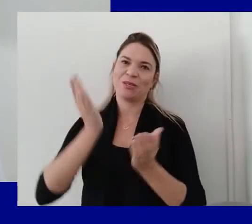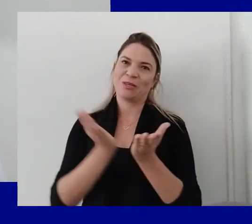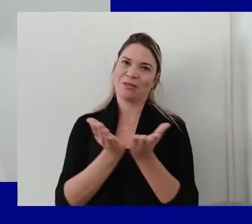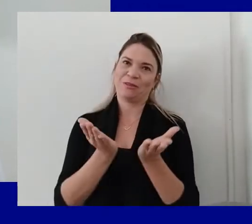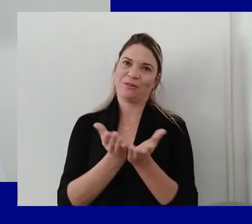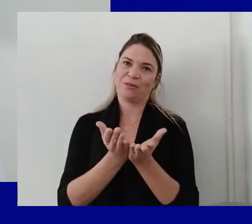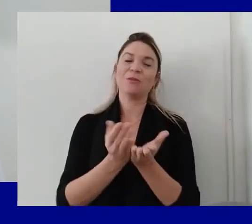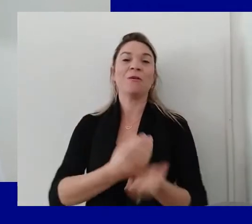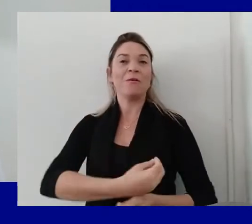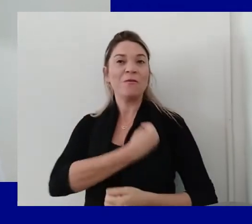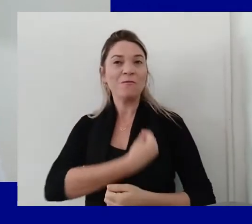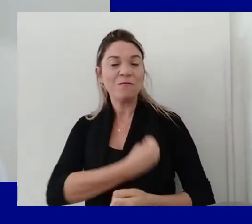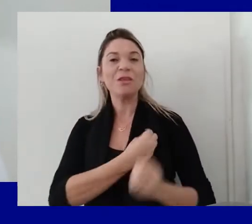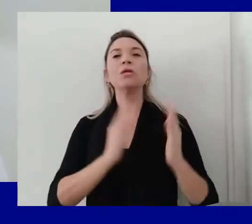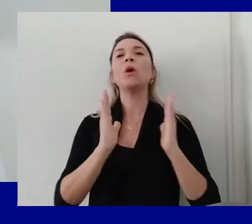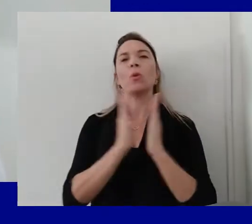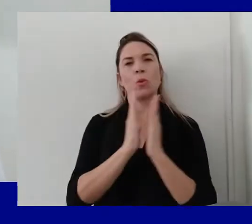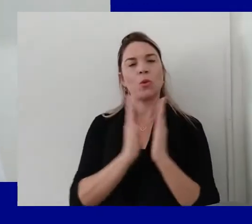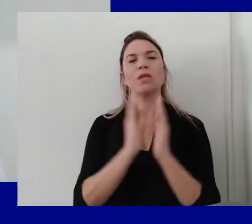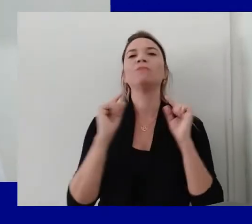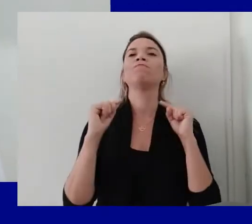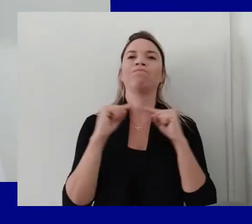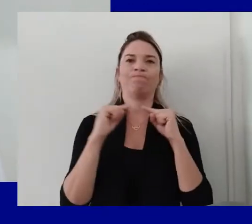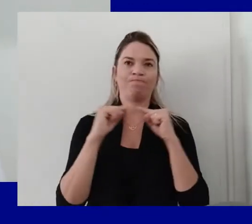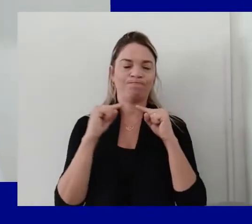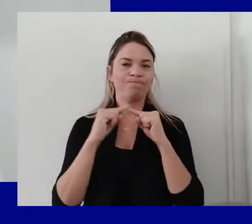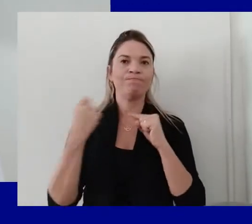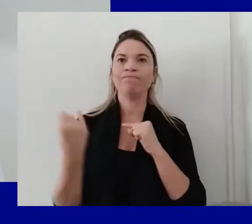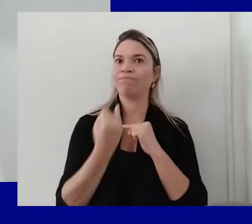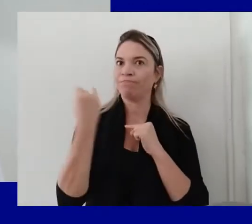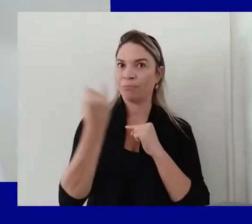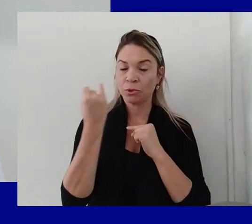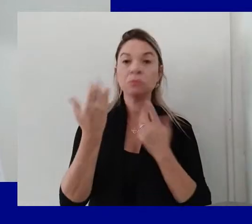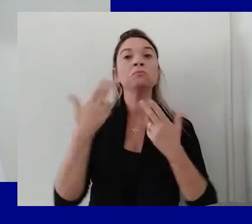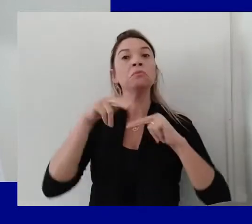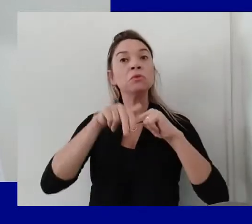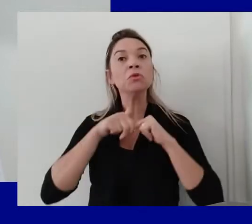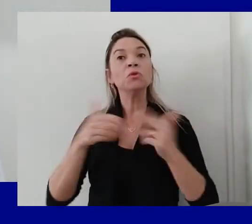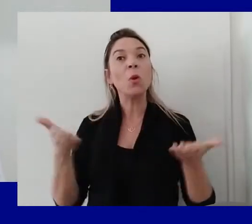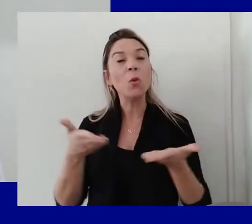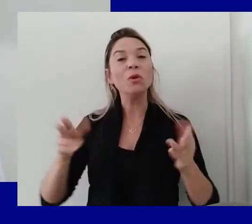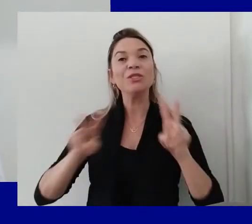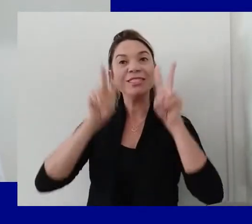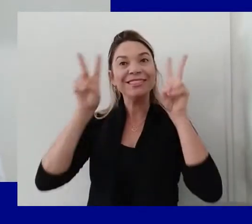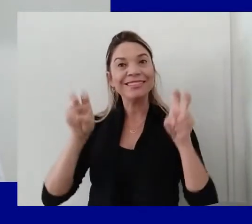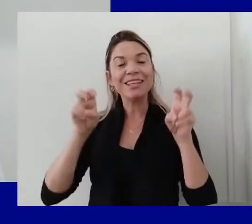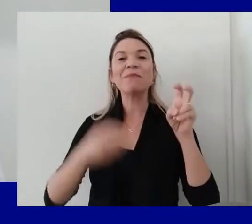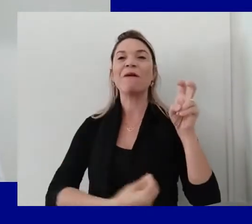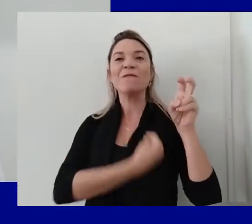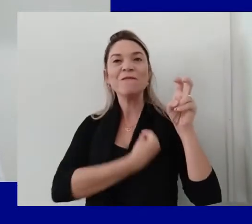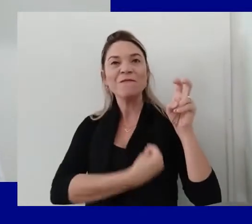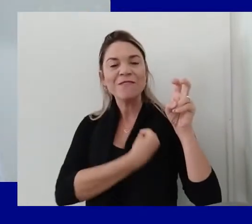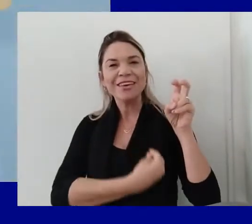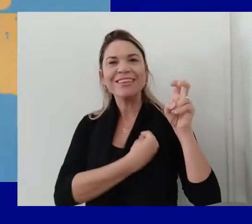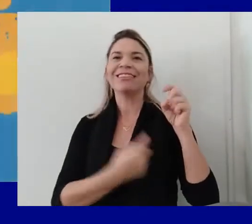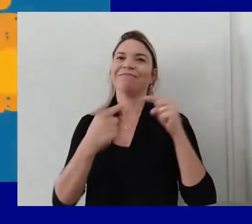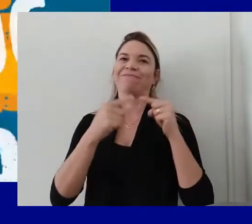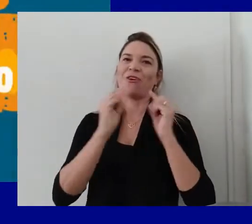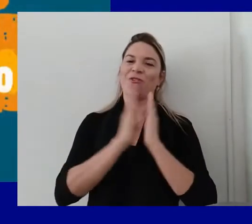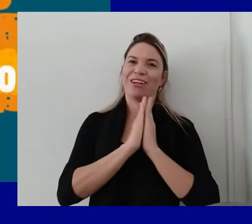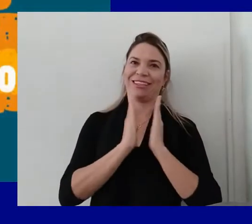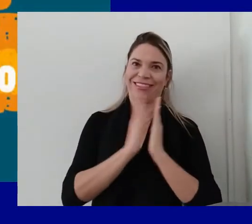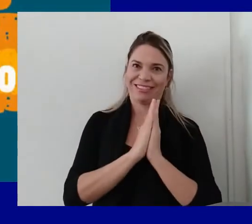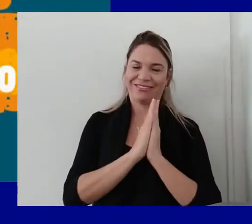a não ser através da oração. Por isso, vamos estudar hoje sobre a vida de oração.